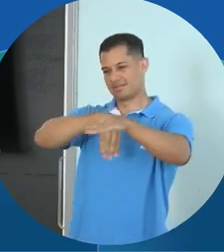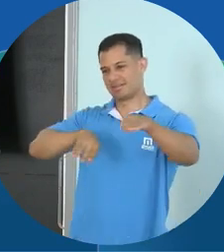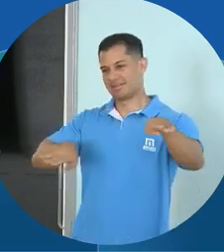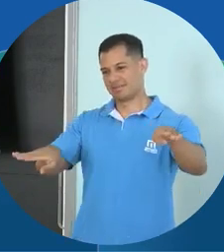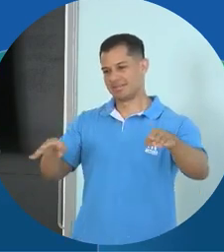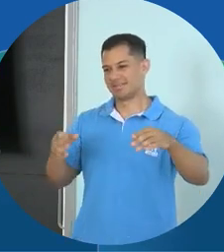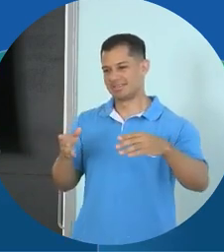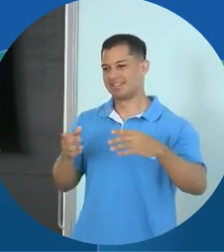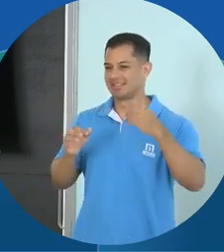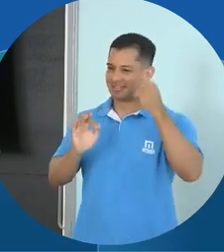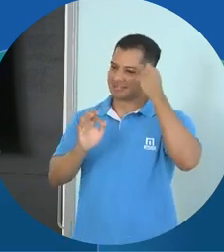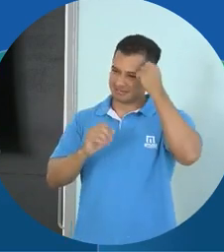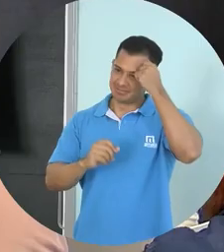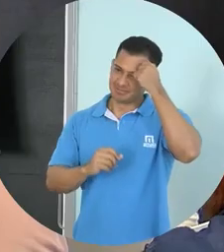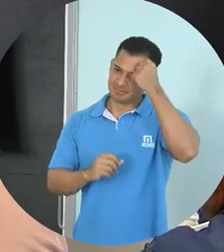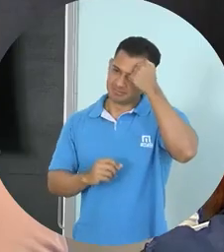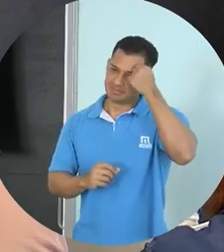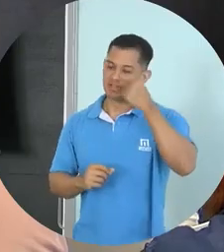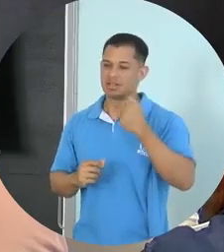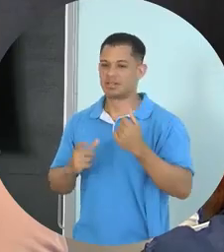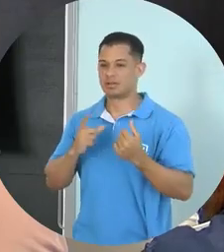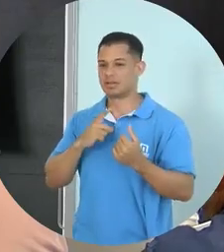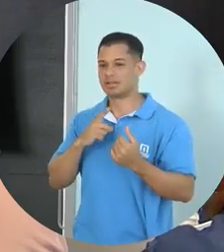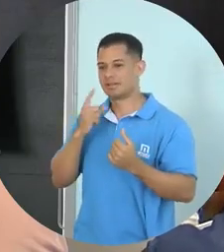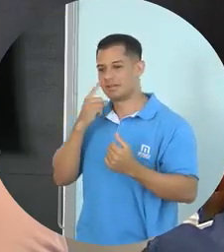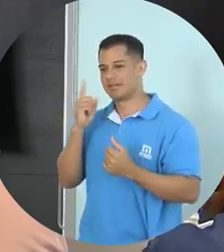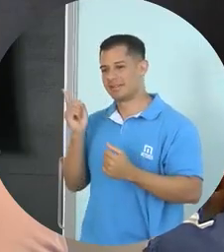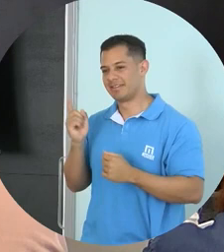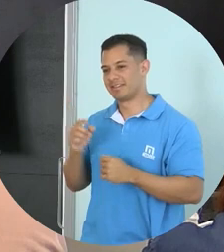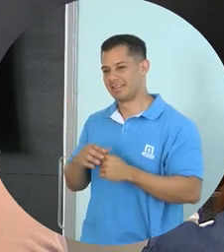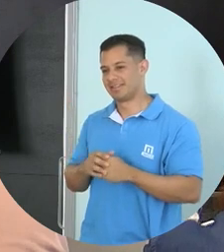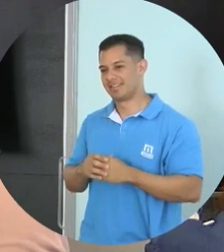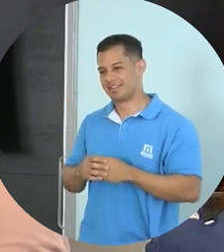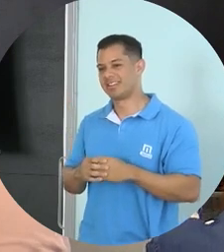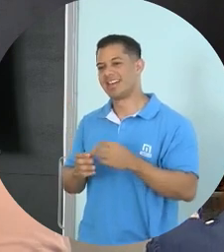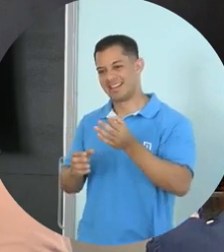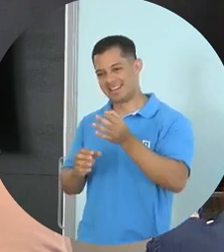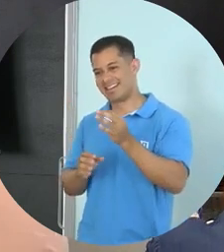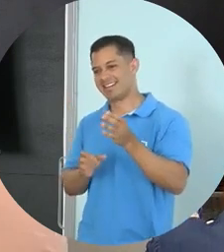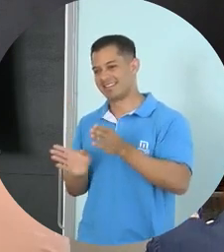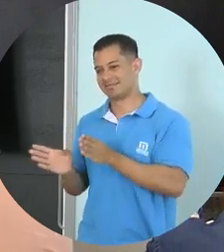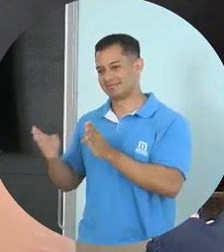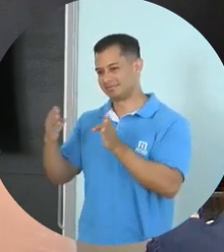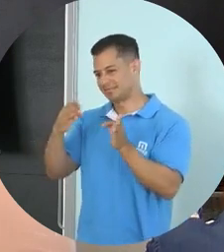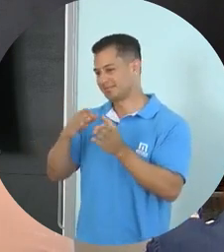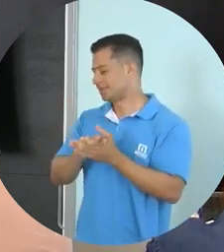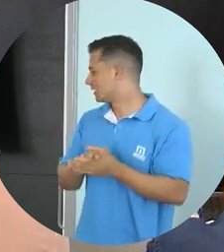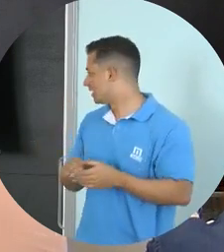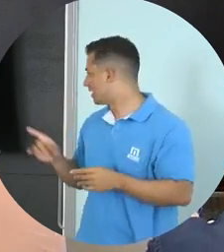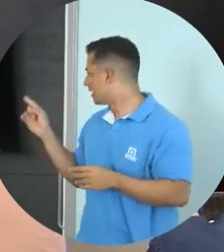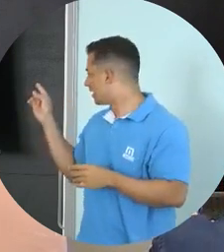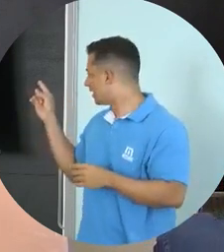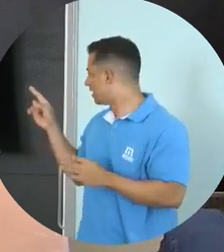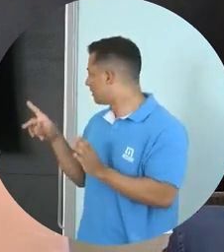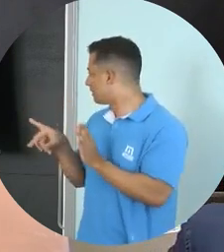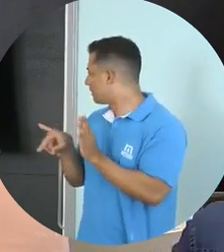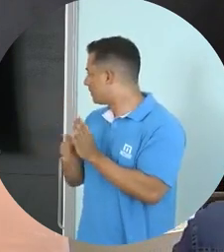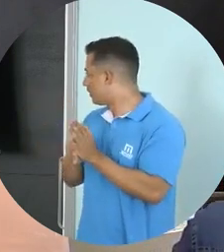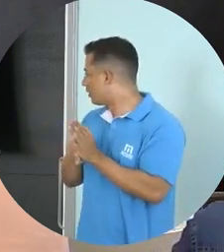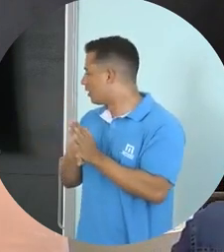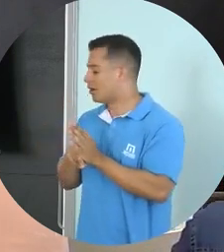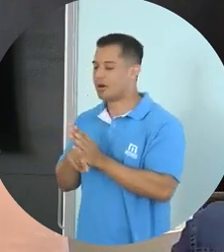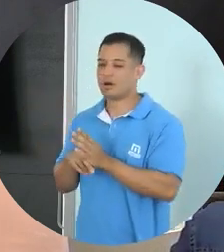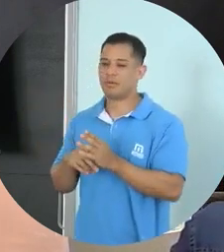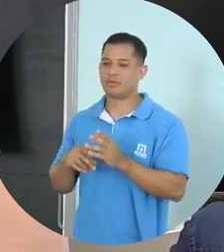fundação. Então, a gente pode ver aqui um viaduto ferroviário em que ele todo foi utilizado